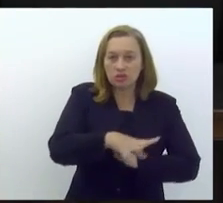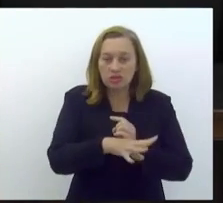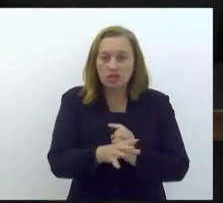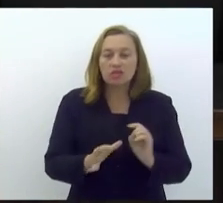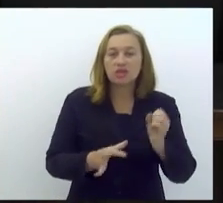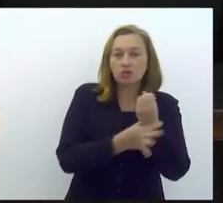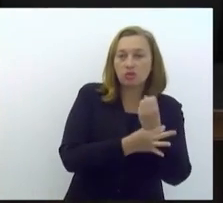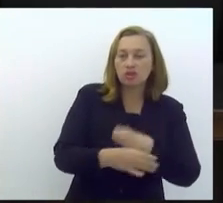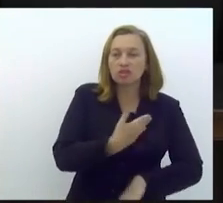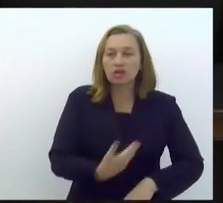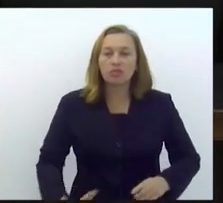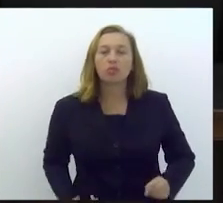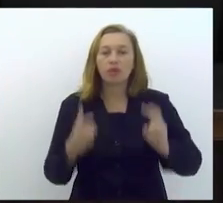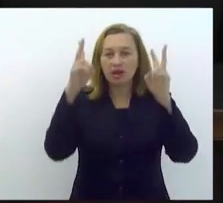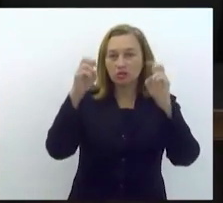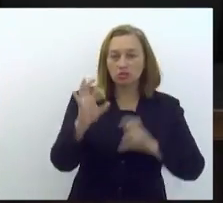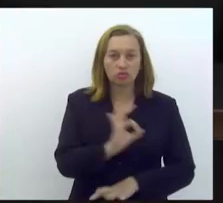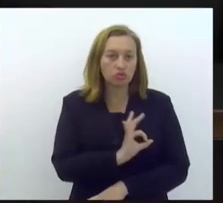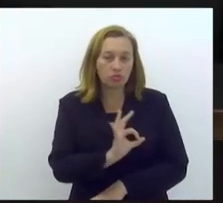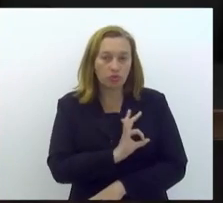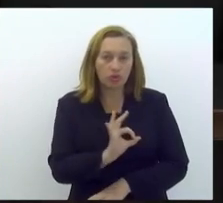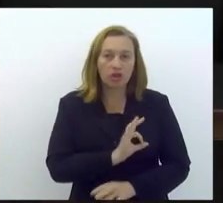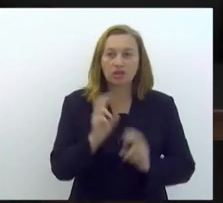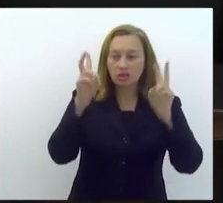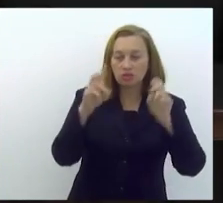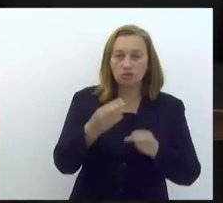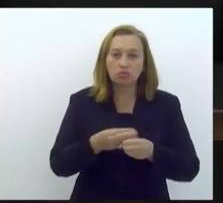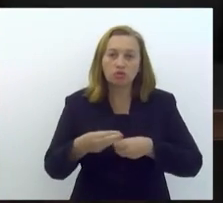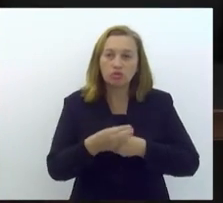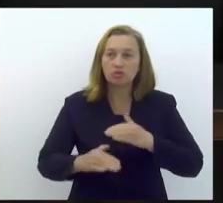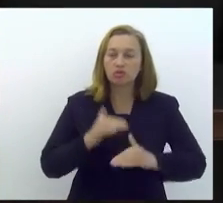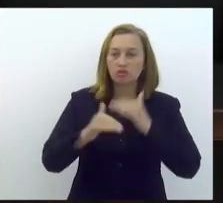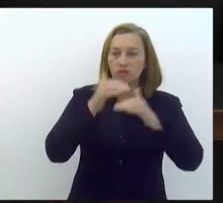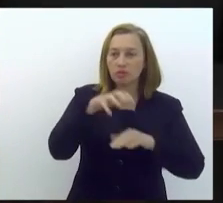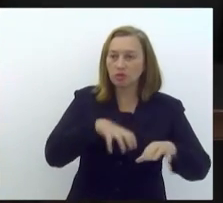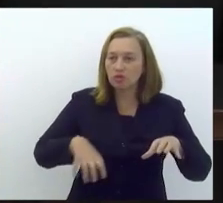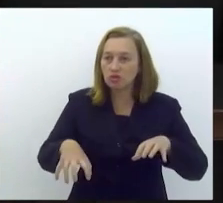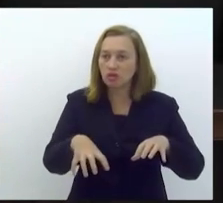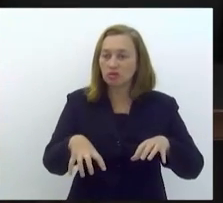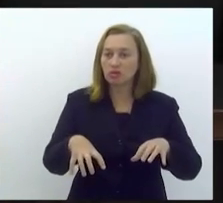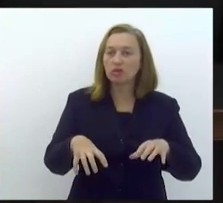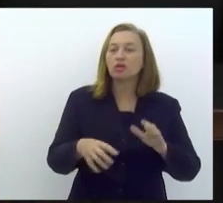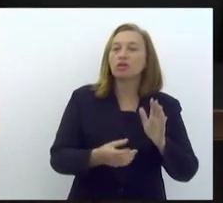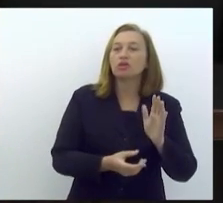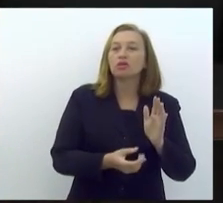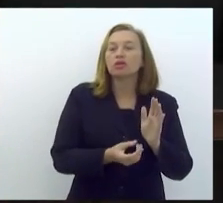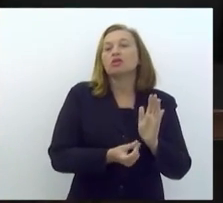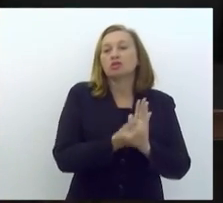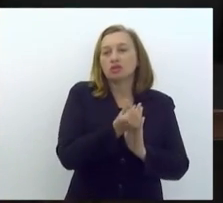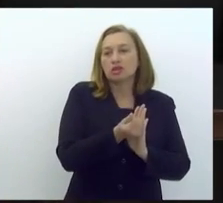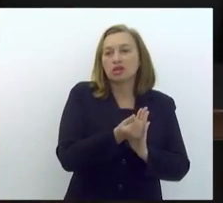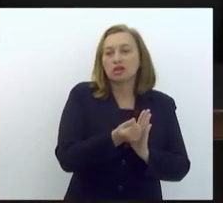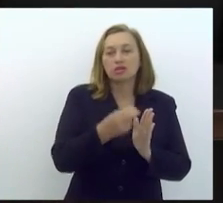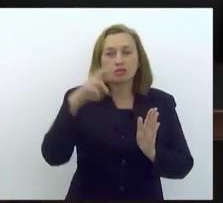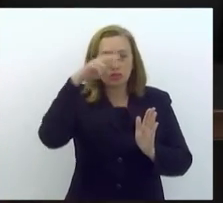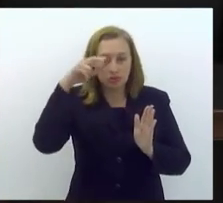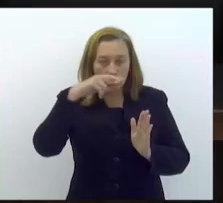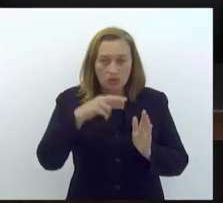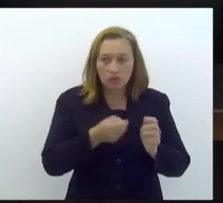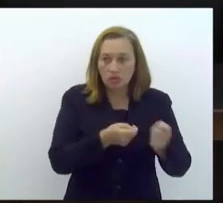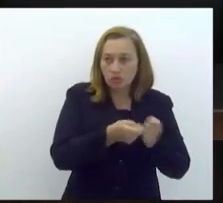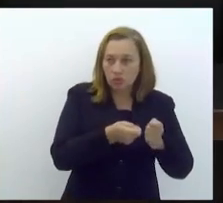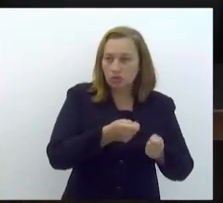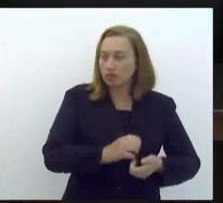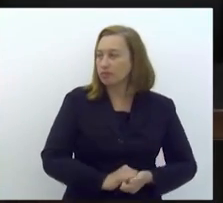Pública assuntos de polícia de assuntos municipais de desenvolvimento Regional de orçamento financialização financeira e